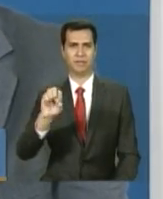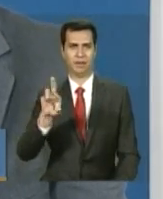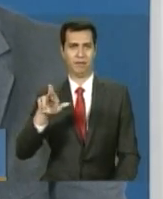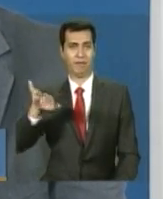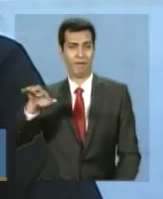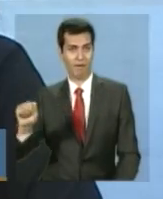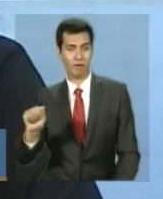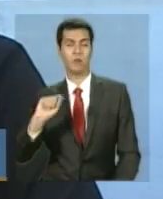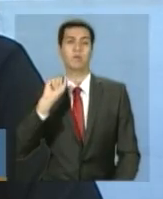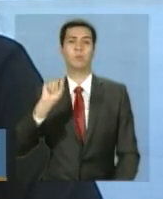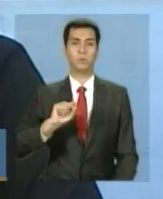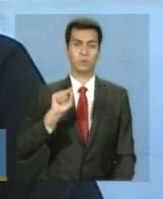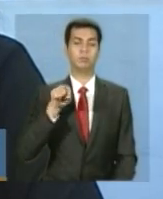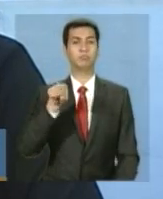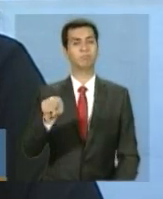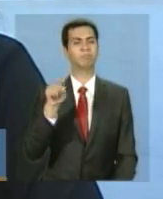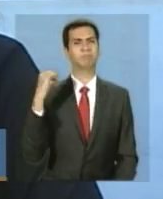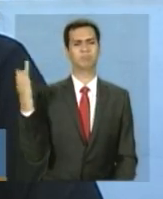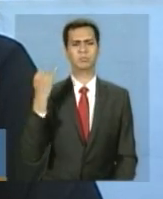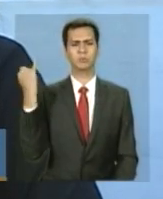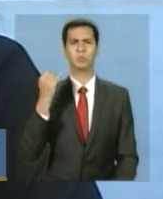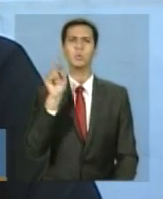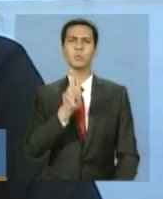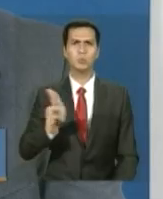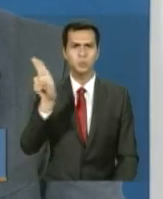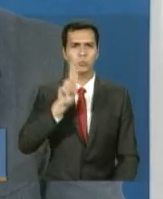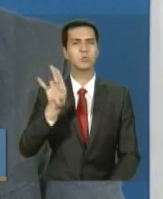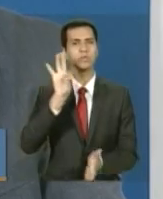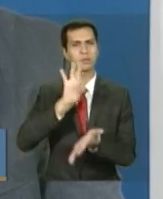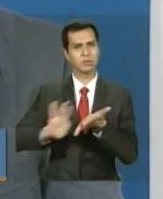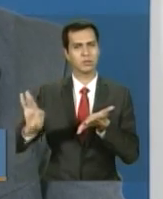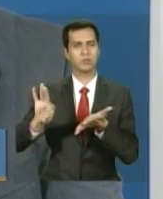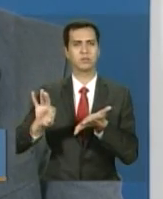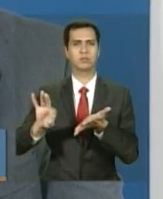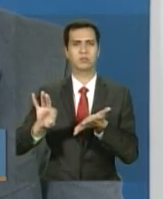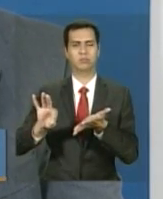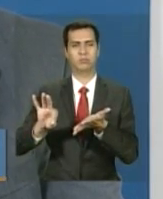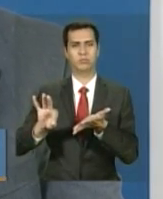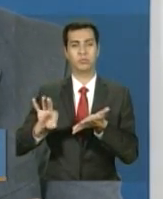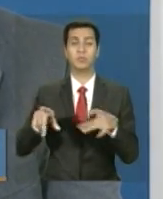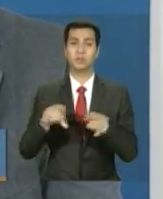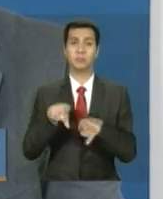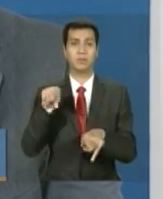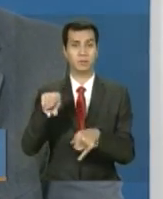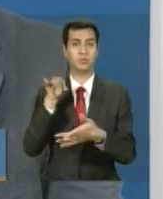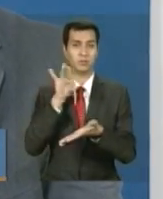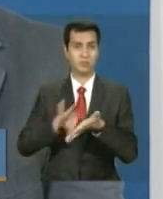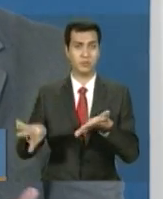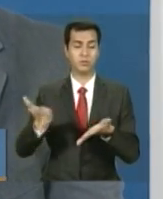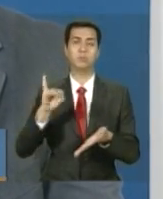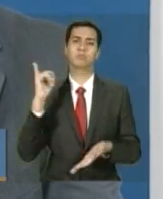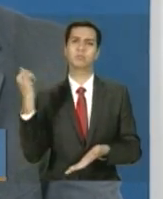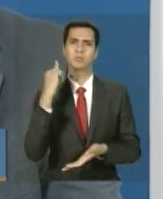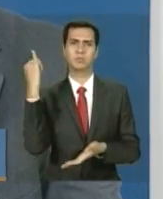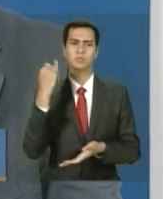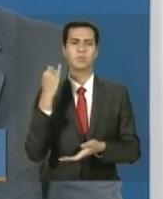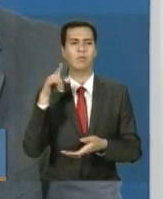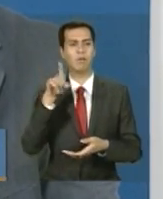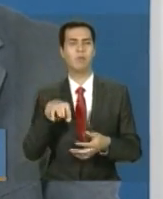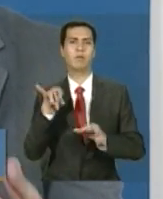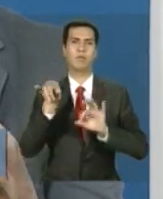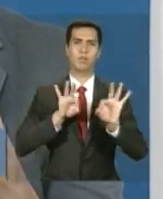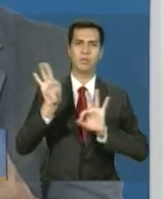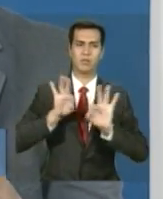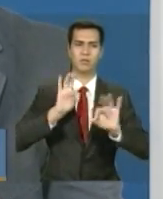de entrada para o plano e tem também um papel fundamental que é o de eh concepção do programa e de formulação de